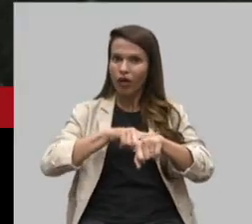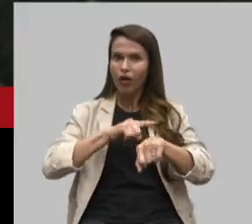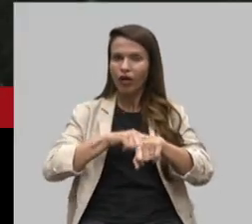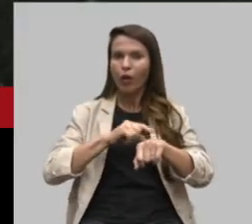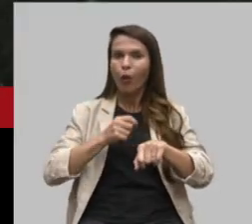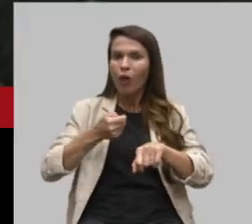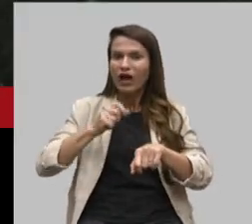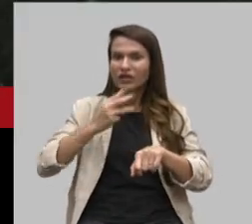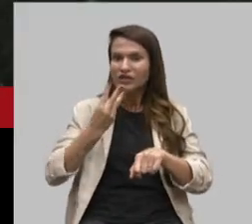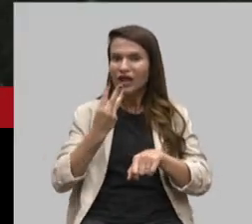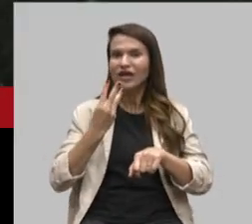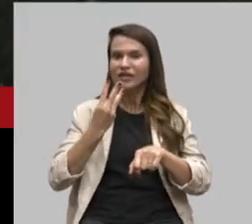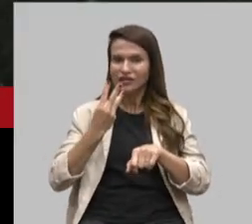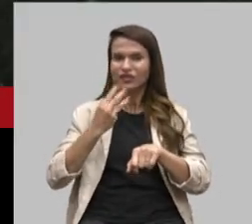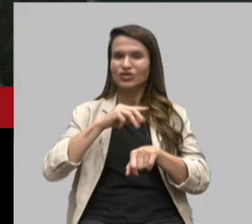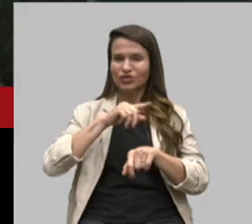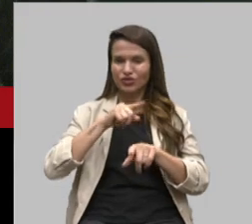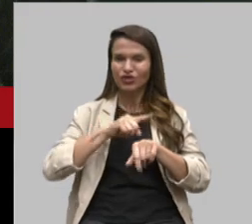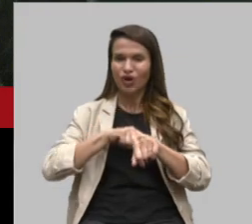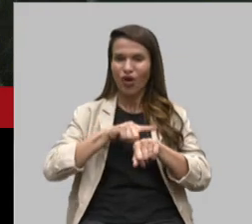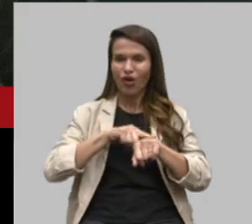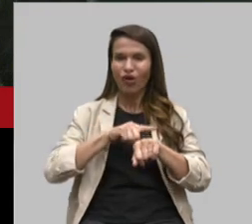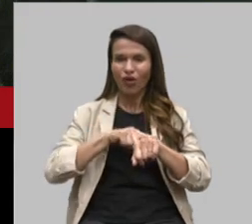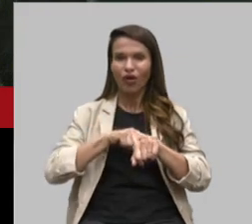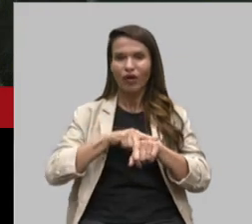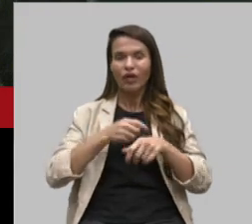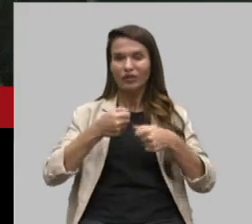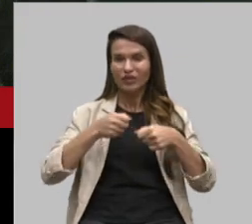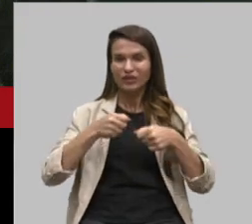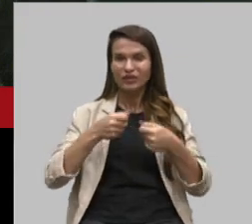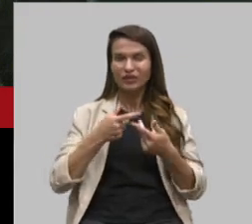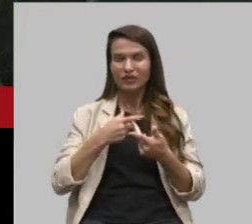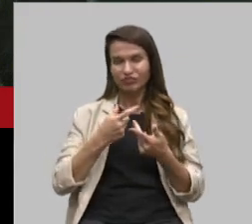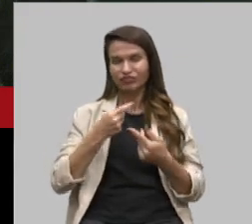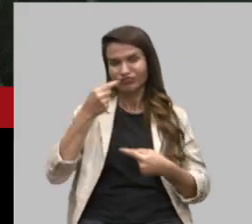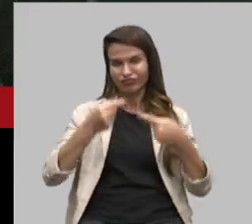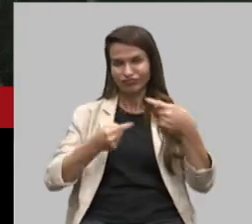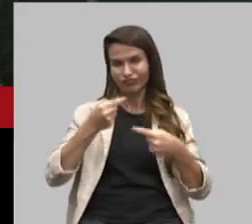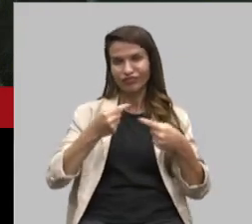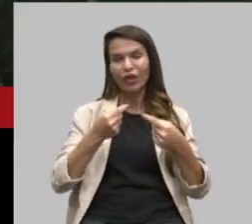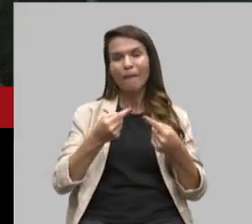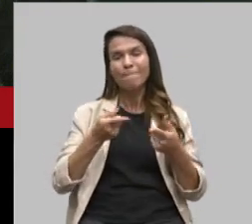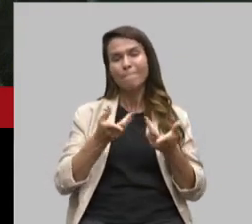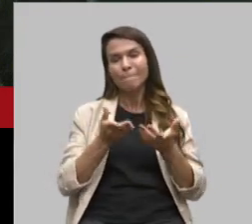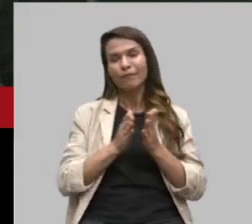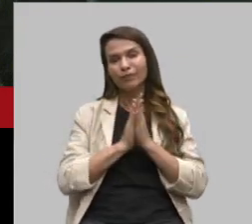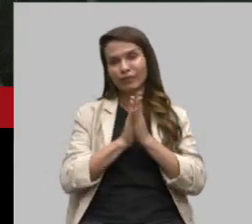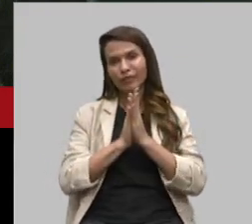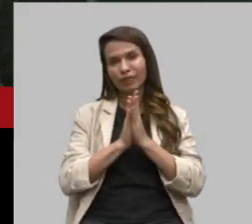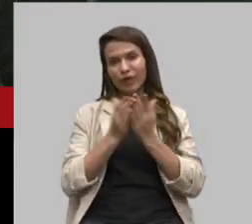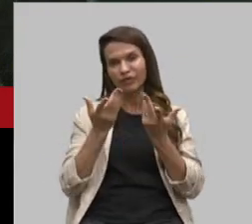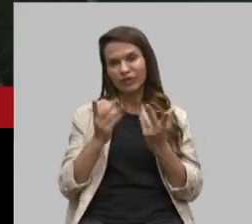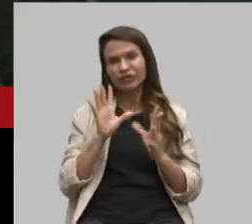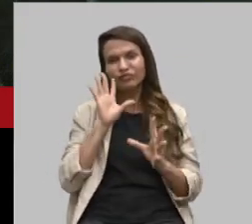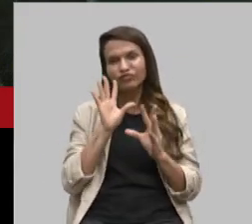me para discutir o resto dessas propostas e mais dois subtemas então a gente pede por favor que vocês sintetizem o que vocês precisam falar claro todo mundo tá aqui para